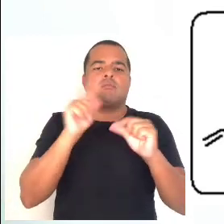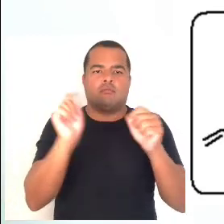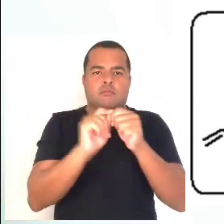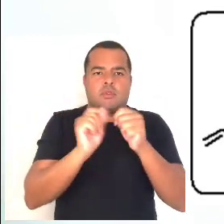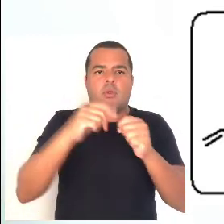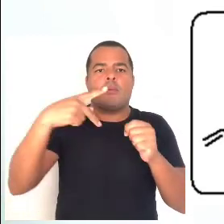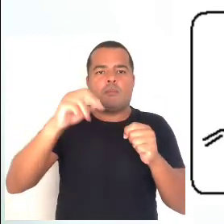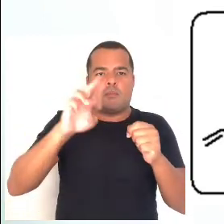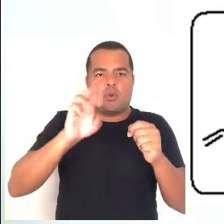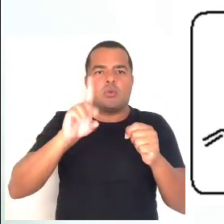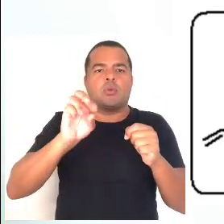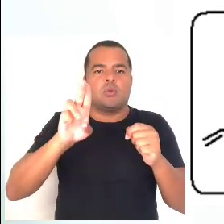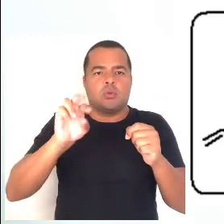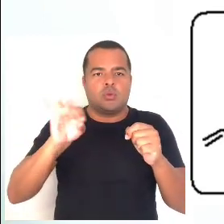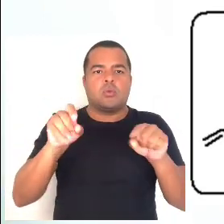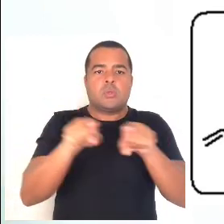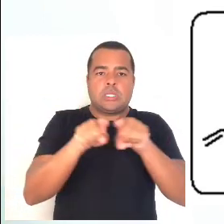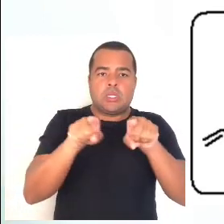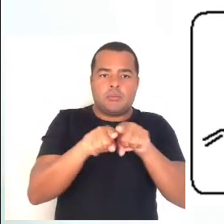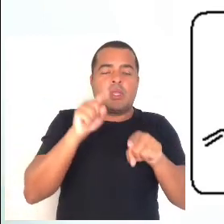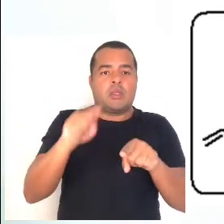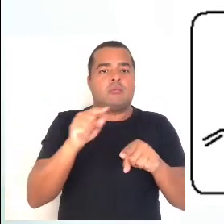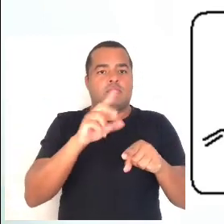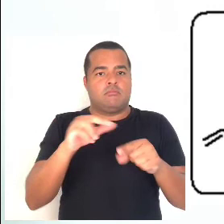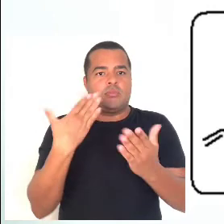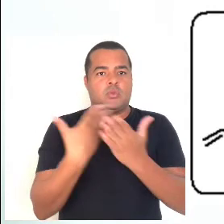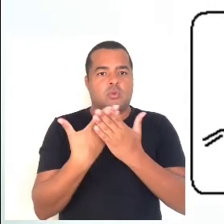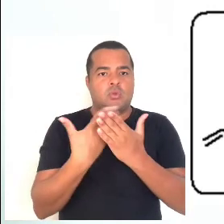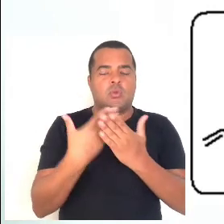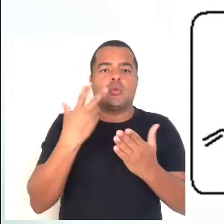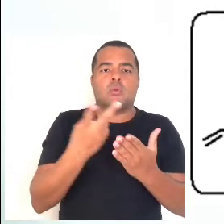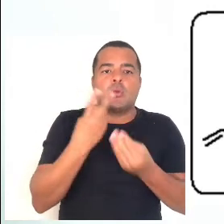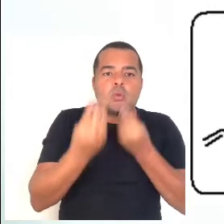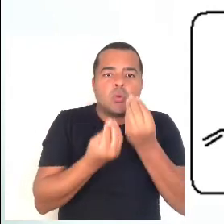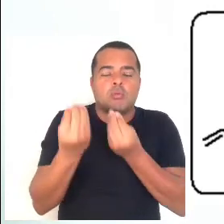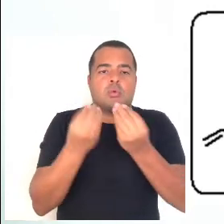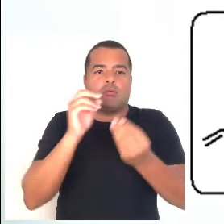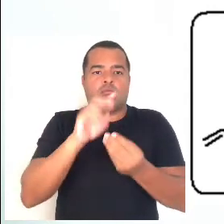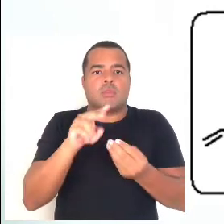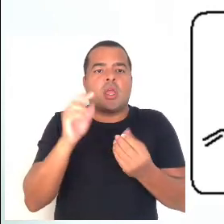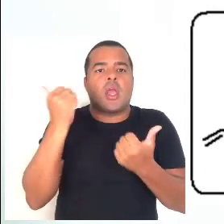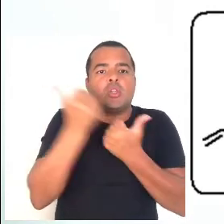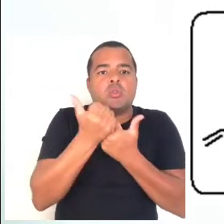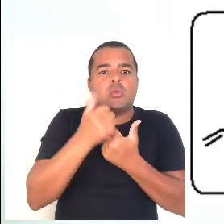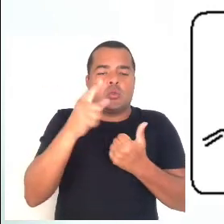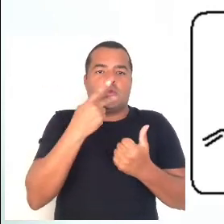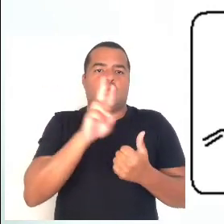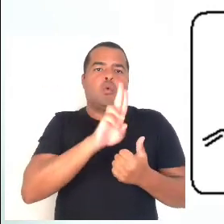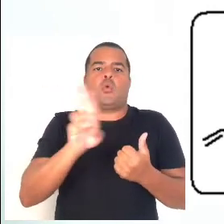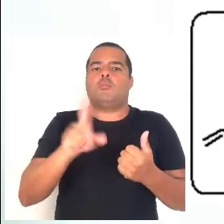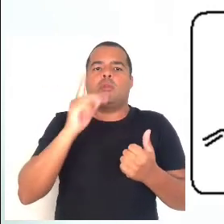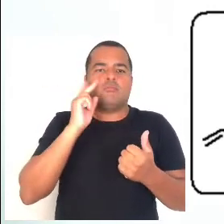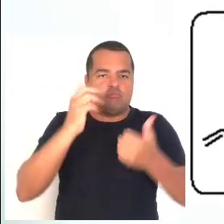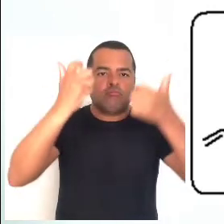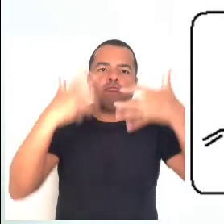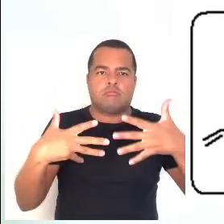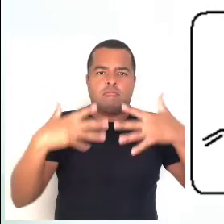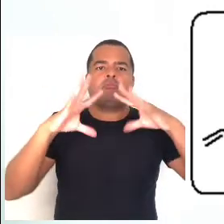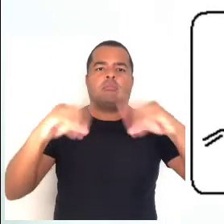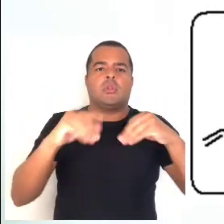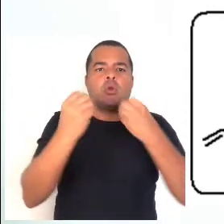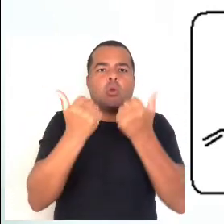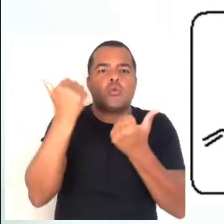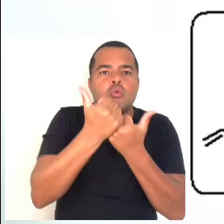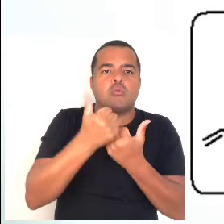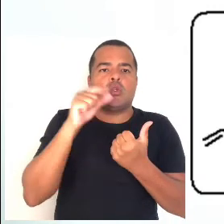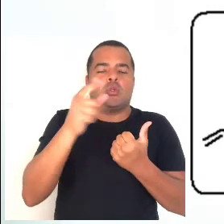formando o produto. Você também tem aí, que é o caso do nosso estudo, a reação de substituição, que é quando o nome já está dizendo tudo.